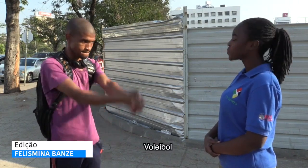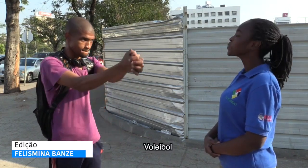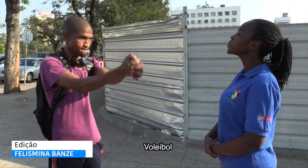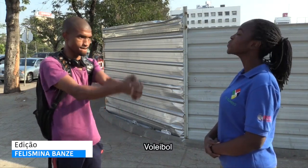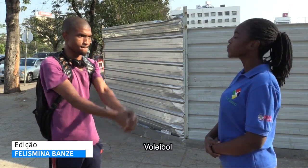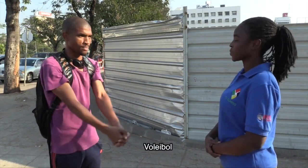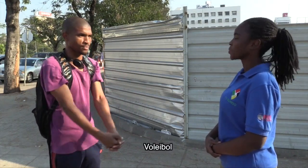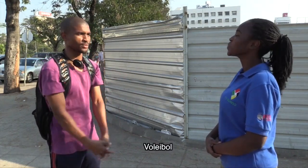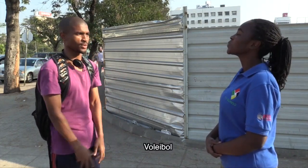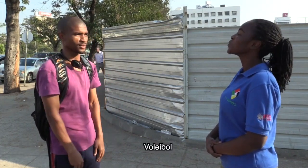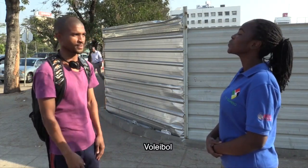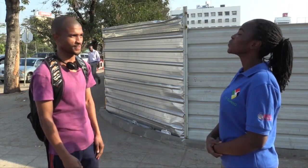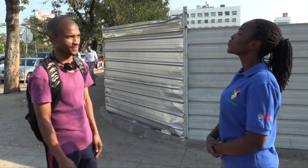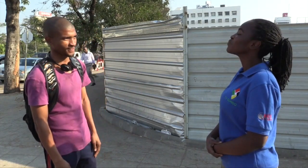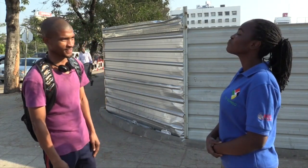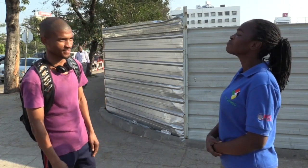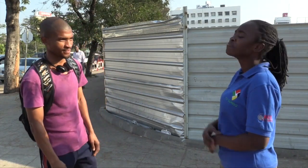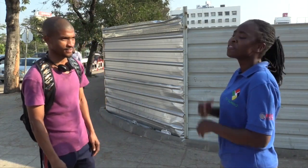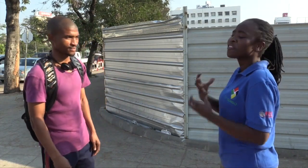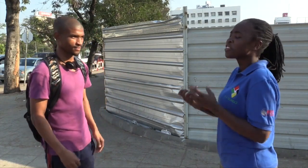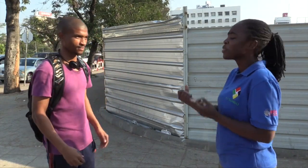VOLLEYBOL VOLLEYBOL